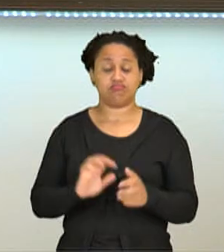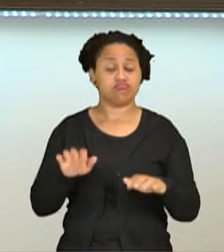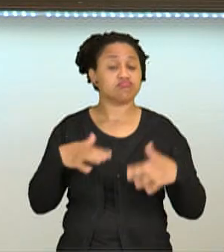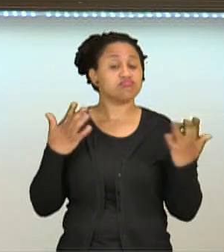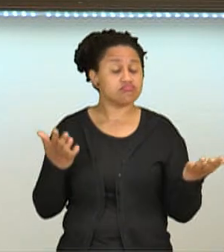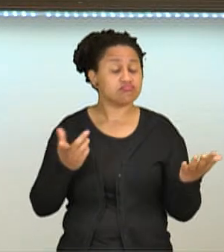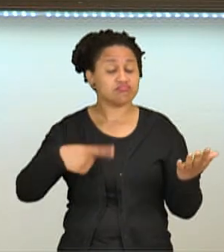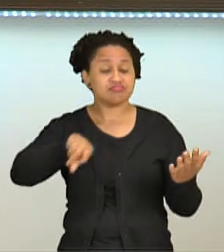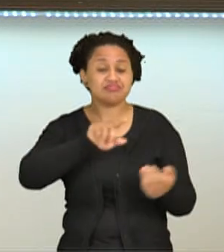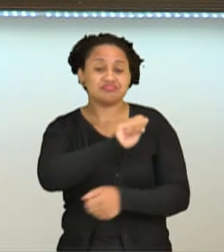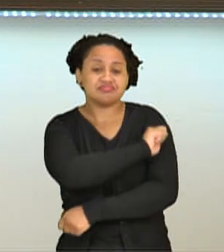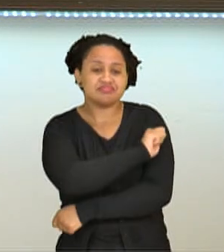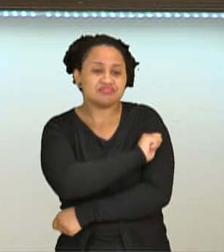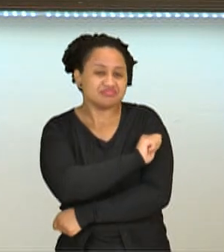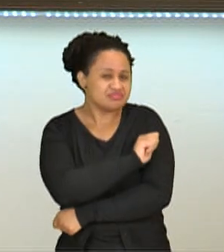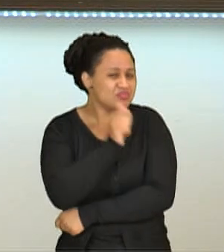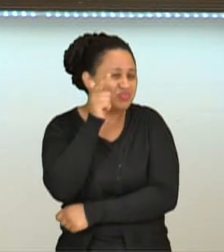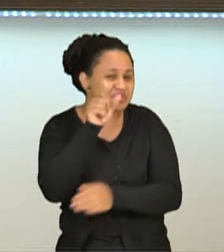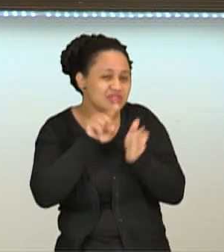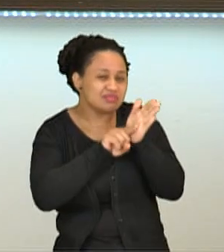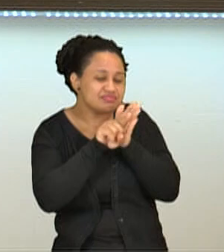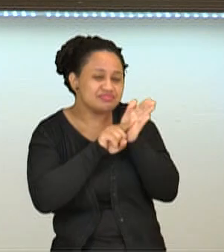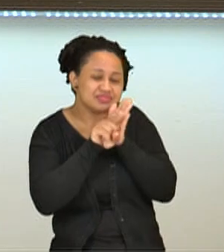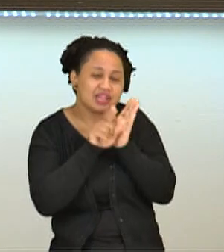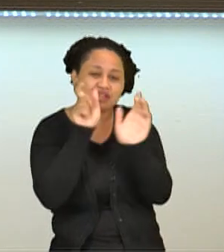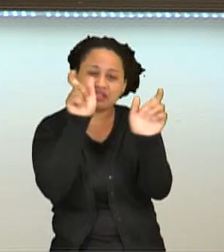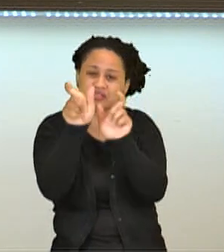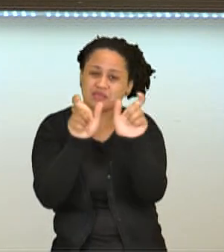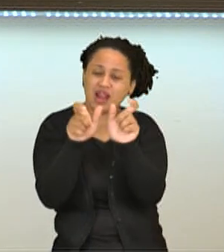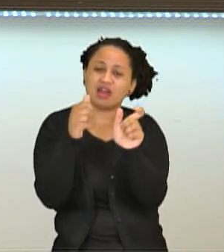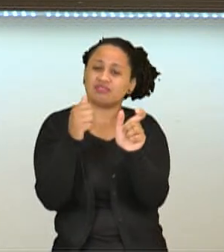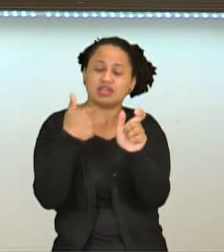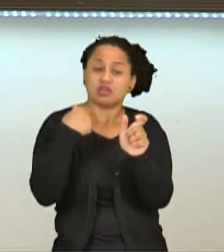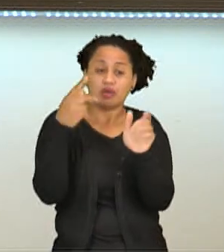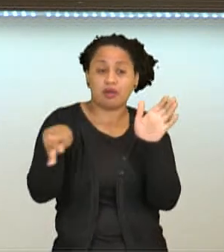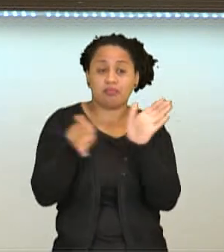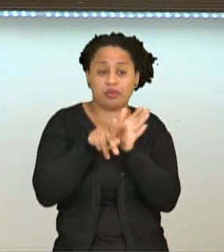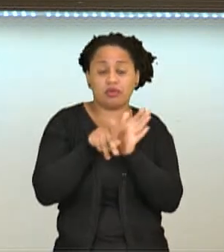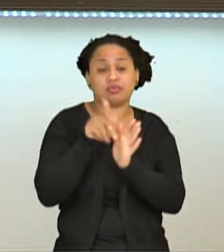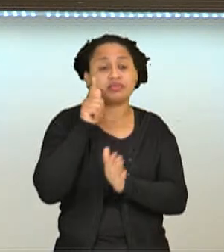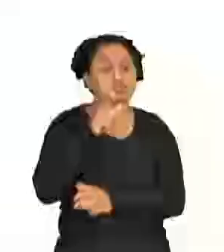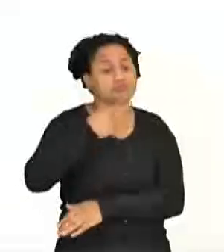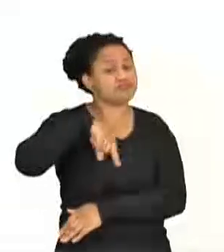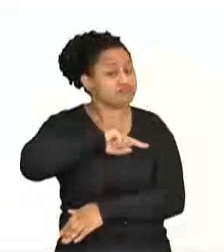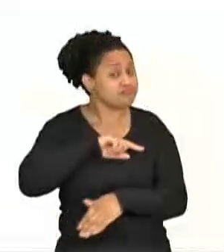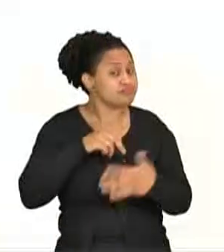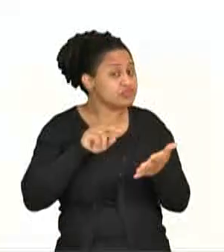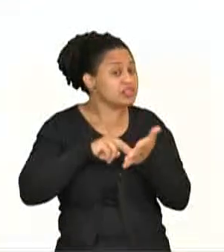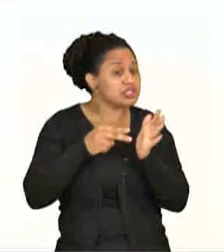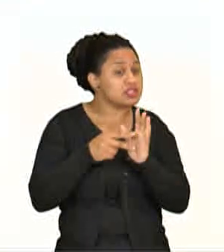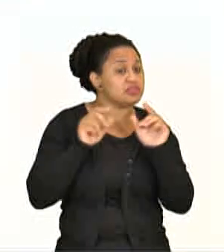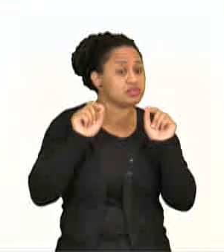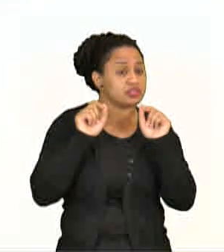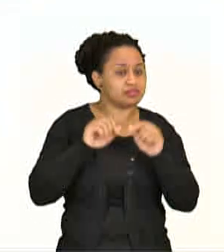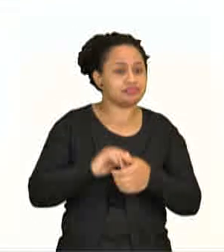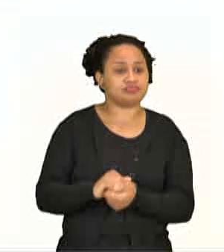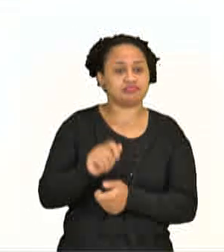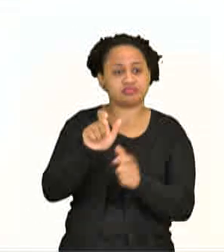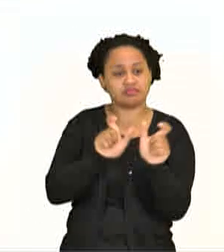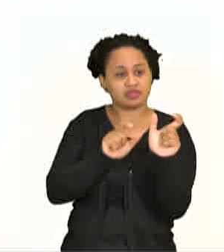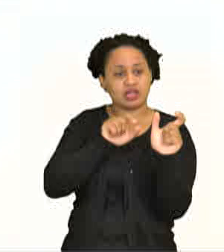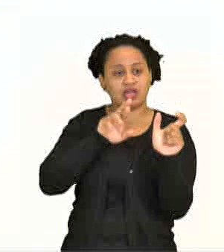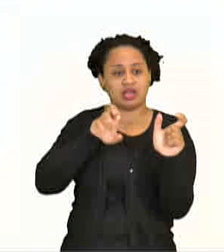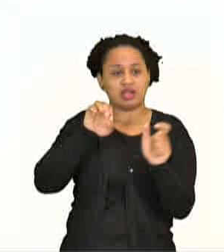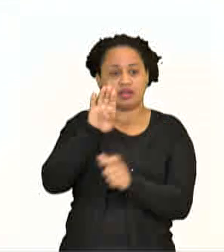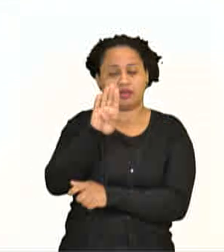Então, estudantes pesquisaram ali esses estrangeirismos, o que significam essas palavras. O termo reboot é usado